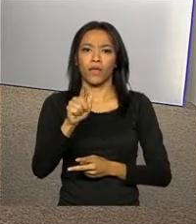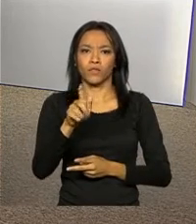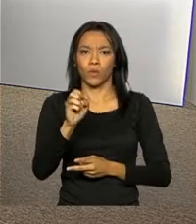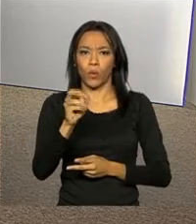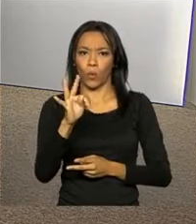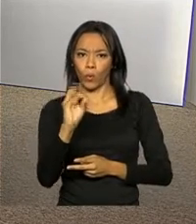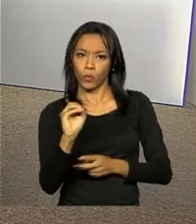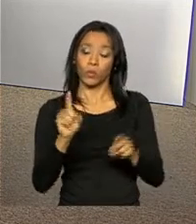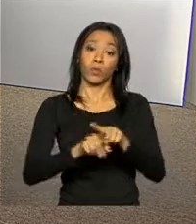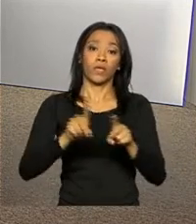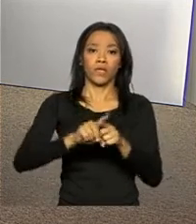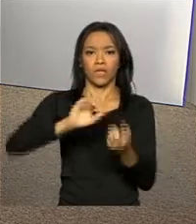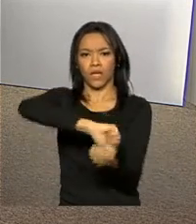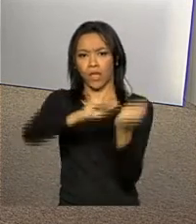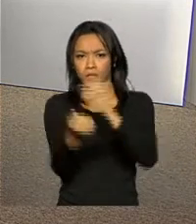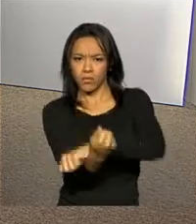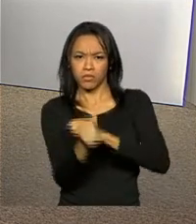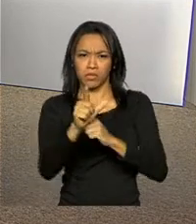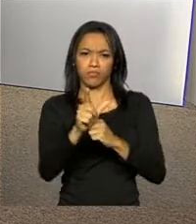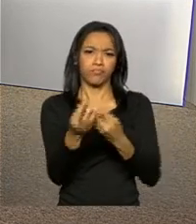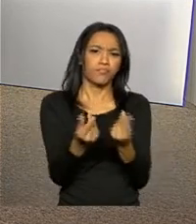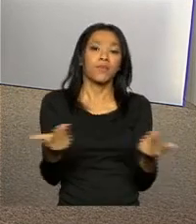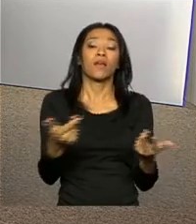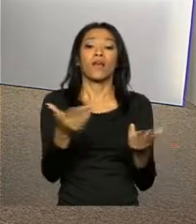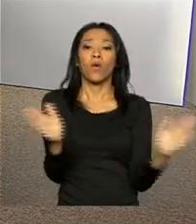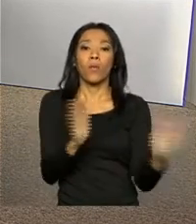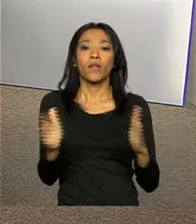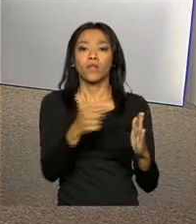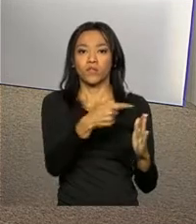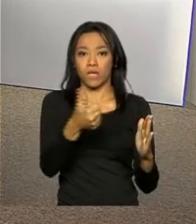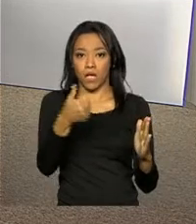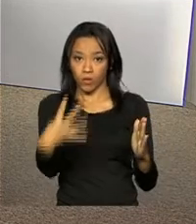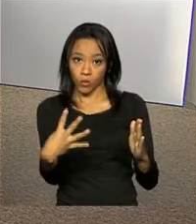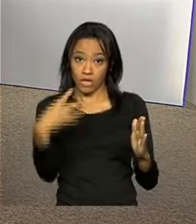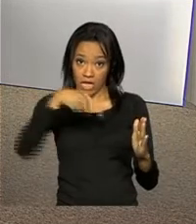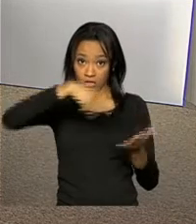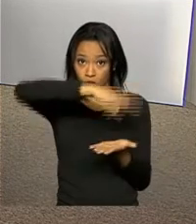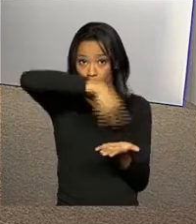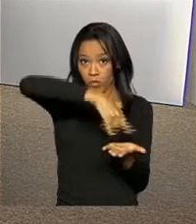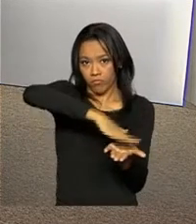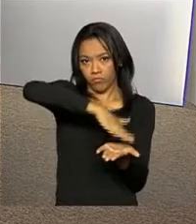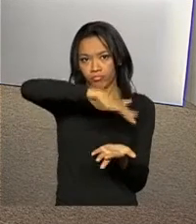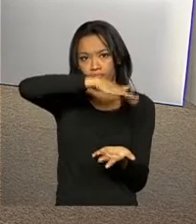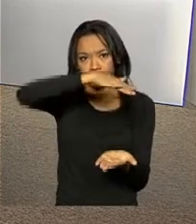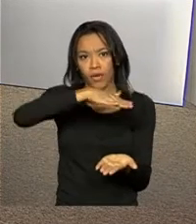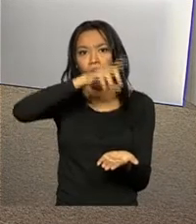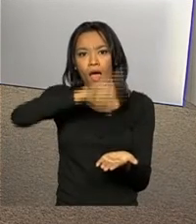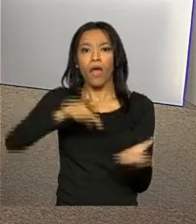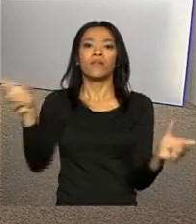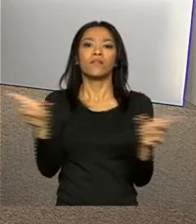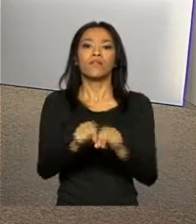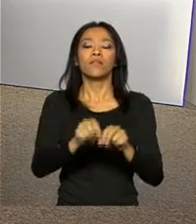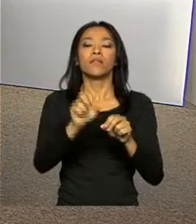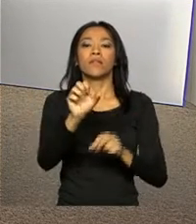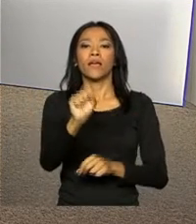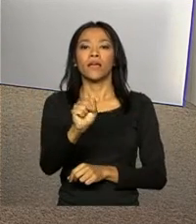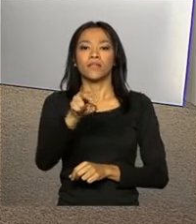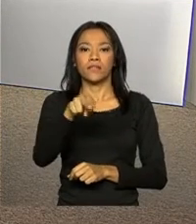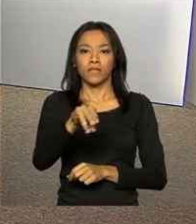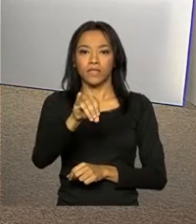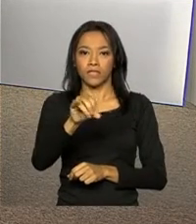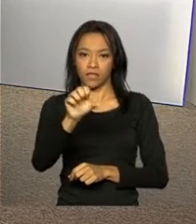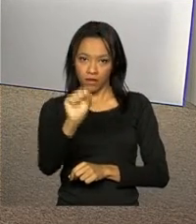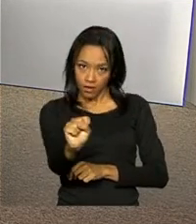sólidos urbanos, referentes ao ano de 2014. Os documentos têm como base dados do Sistema Nacional de Informações sobre